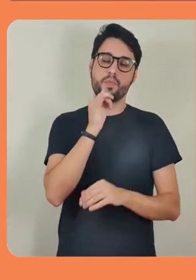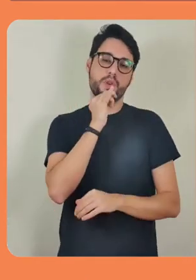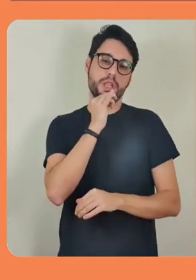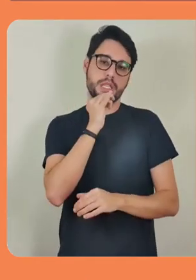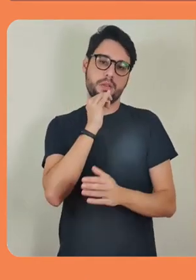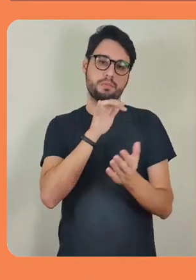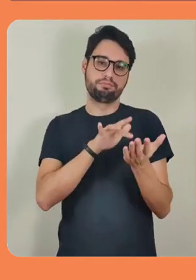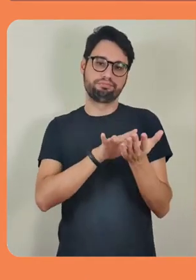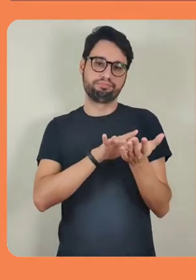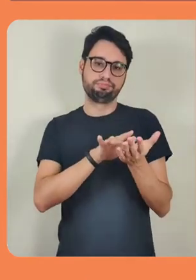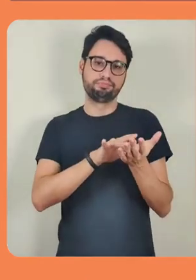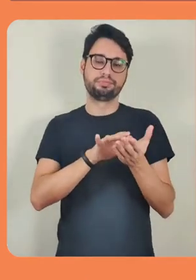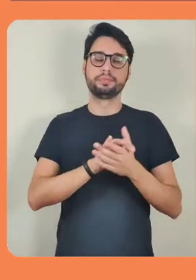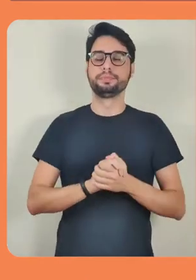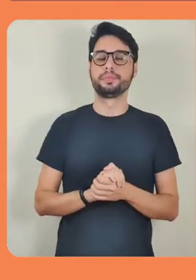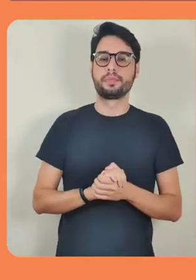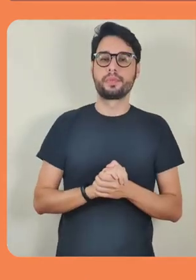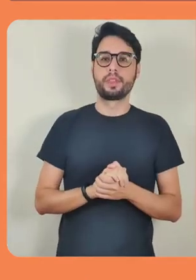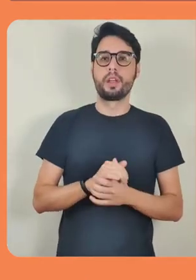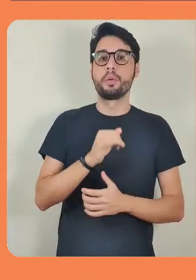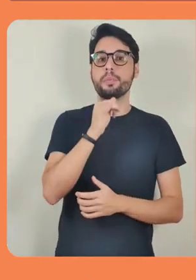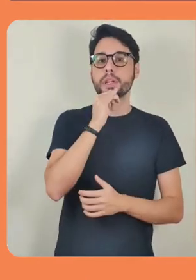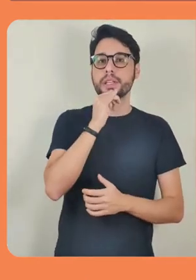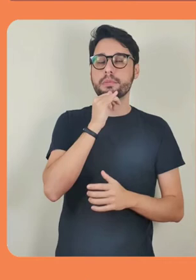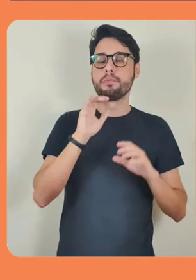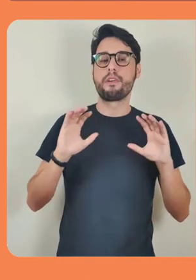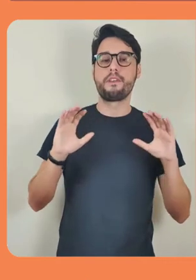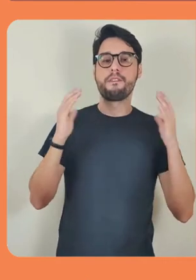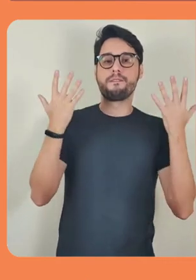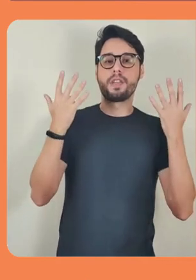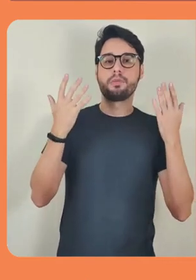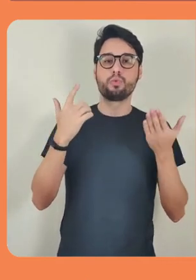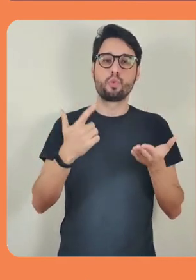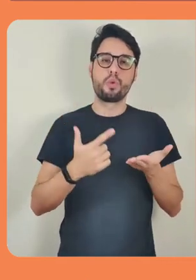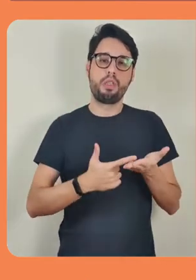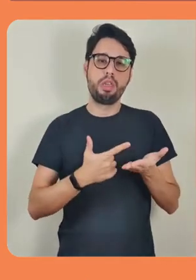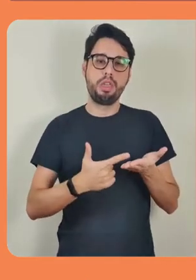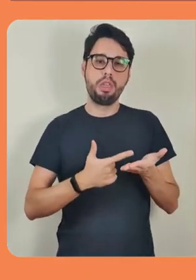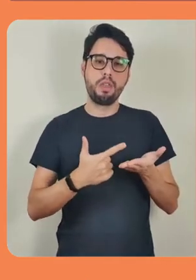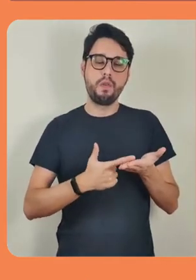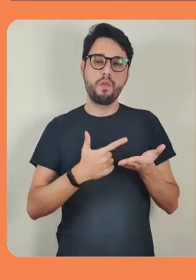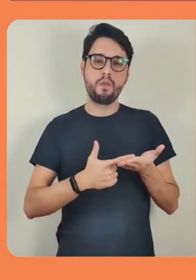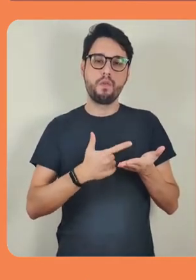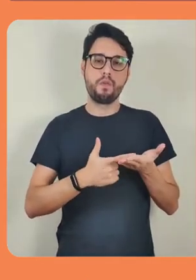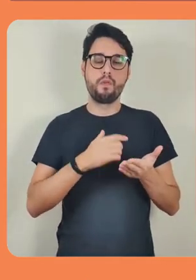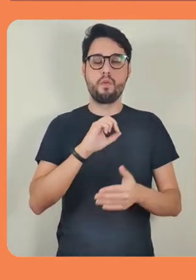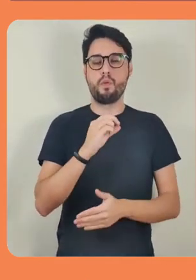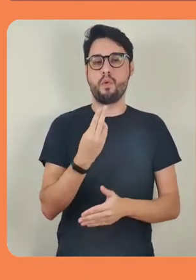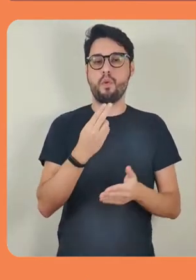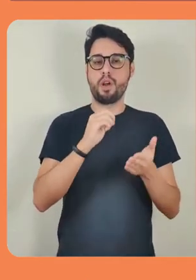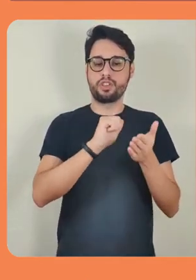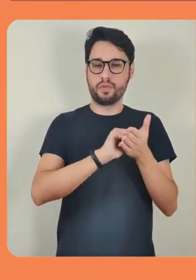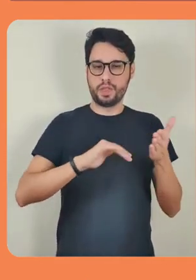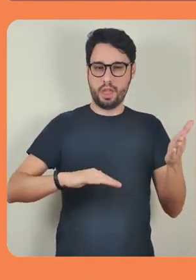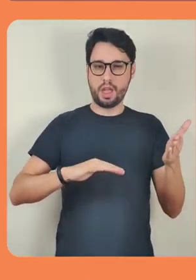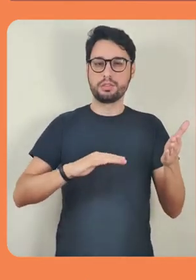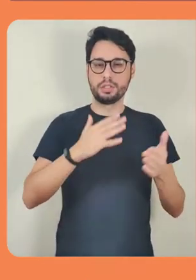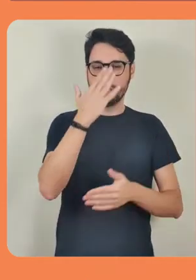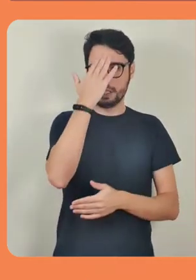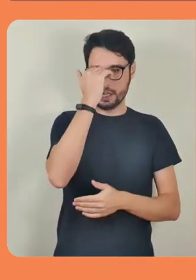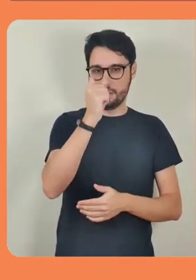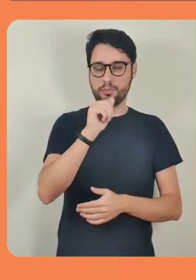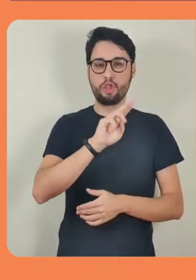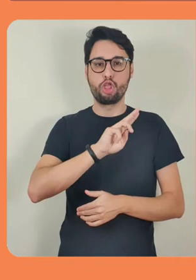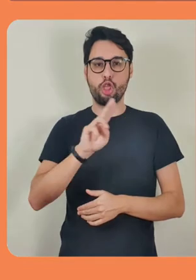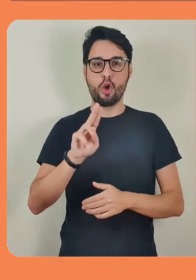você inclui aqui então só que é qualquer uma delas tá então por exemplo